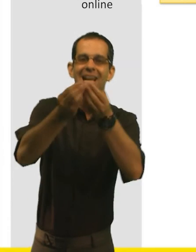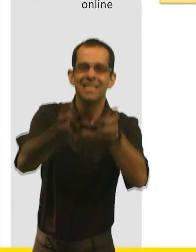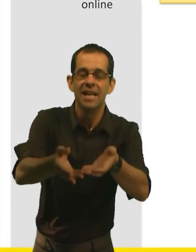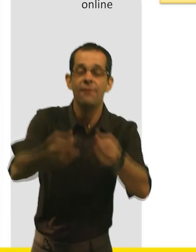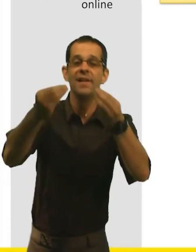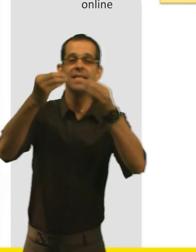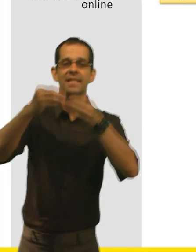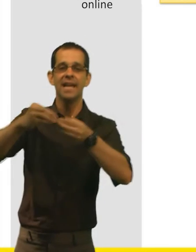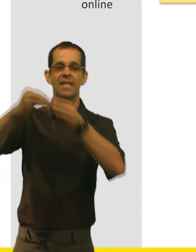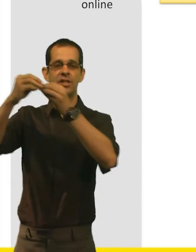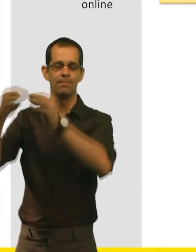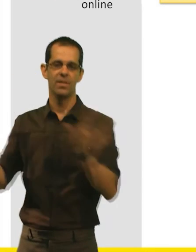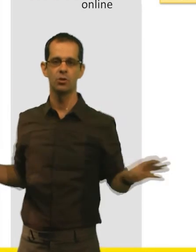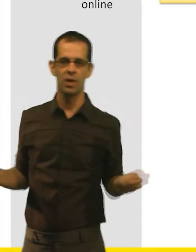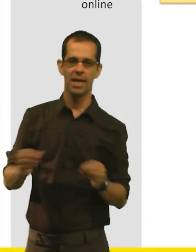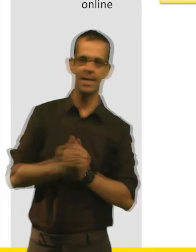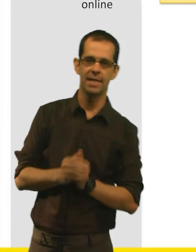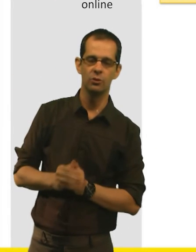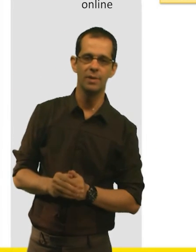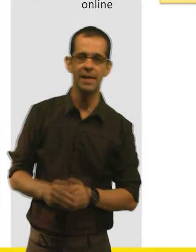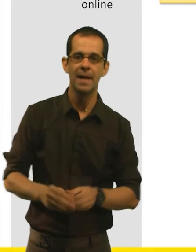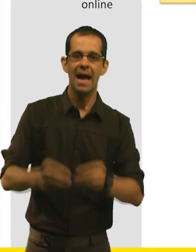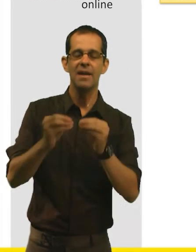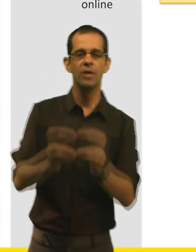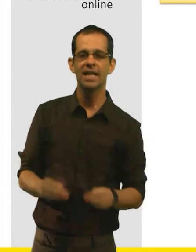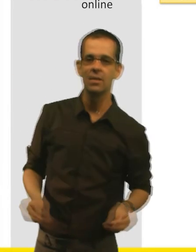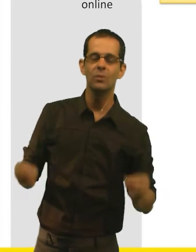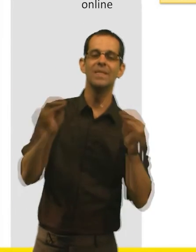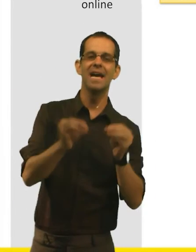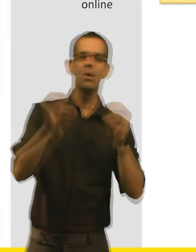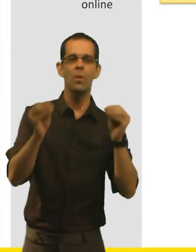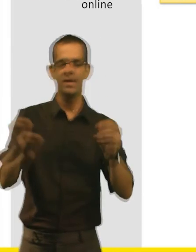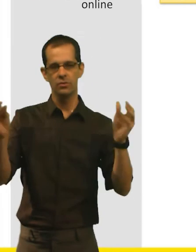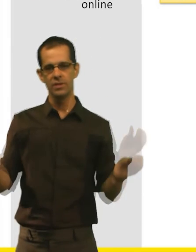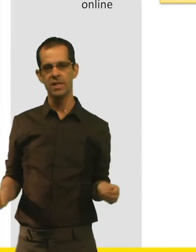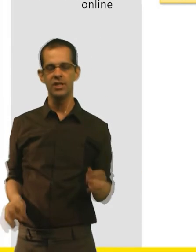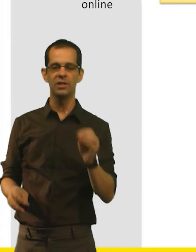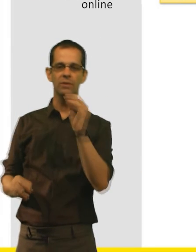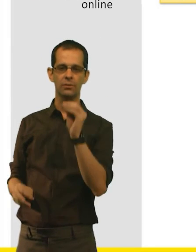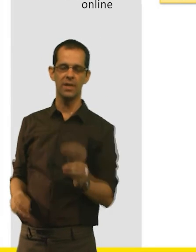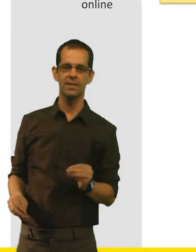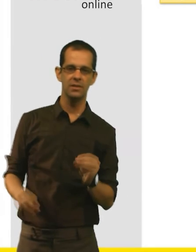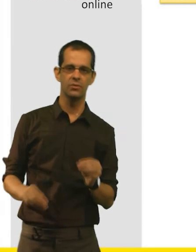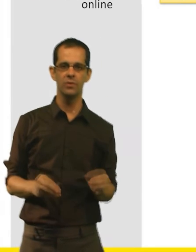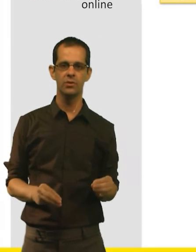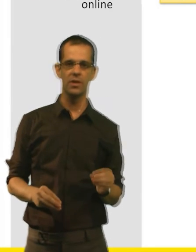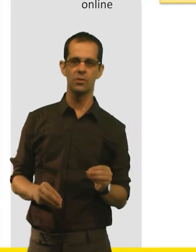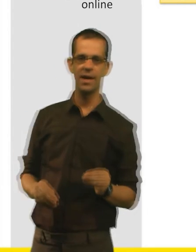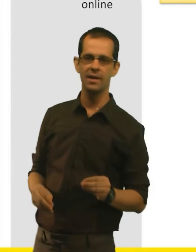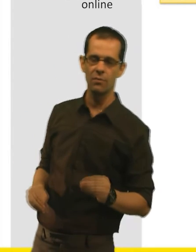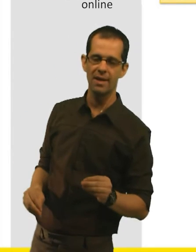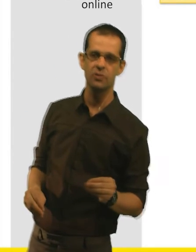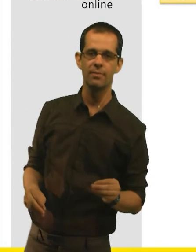lhe trazer felicidade na sua carreira, tudo bem? A remuneração não é suficiente, então não faça isso, não escolha